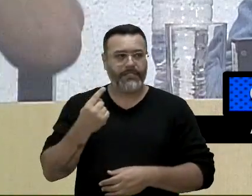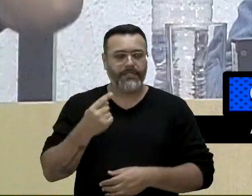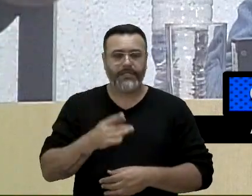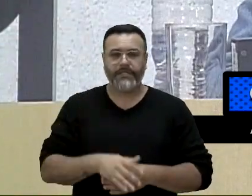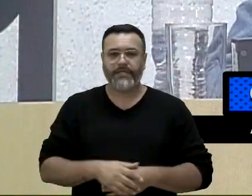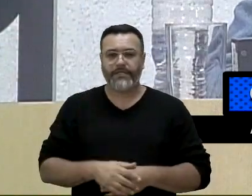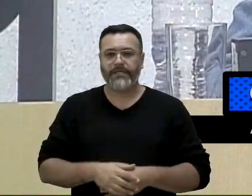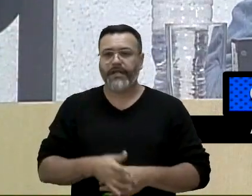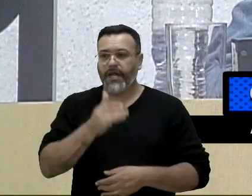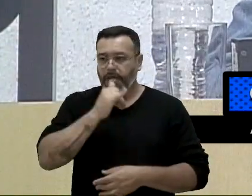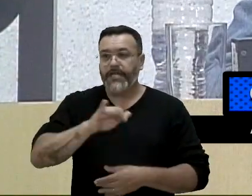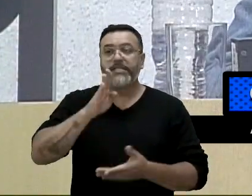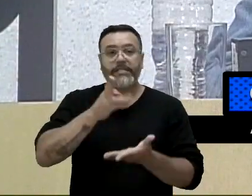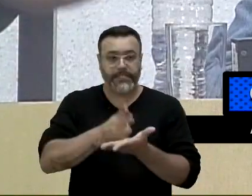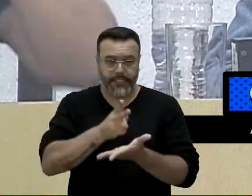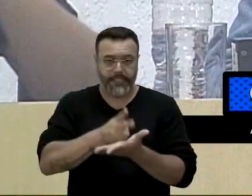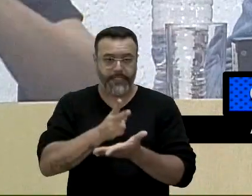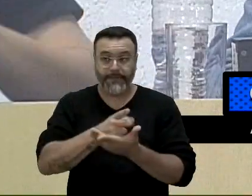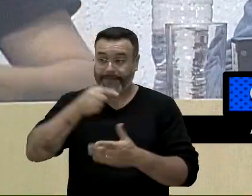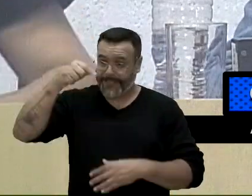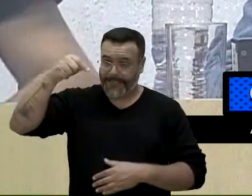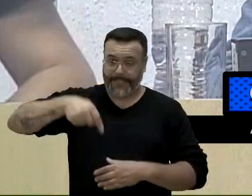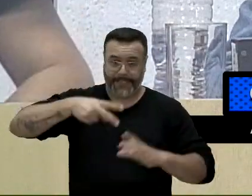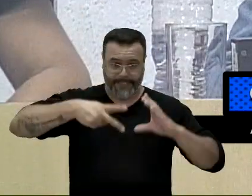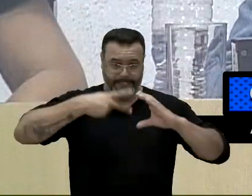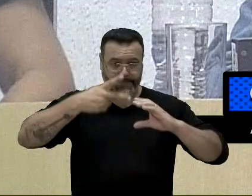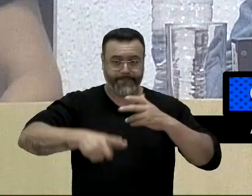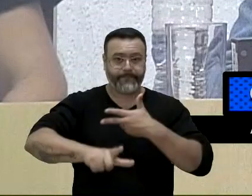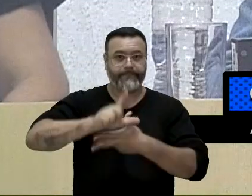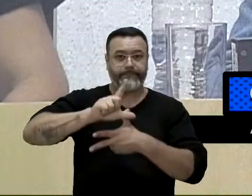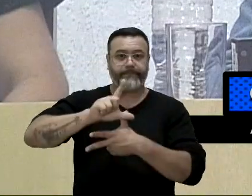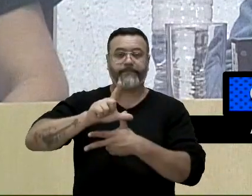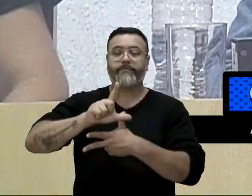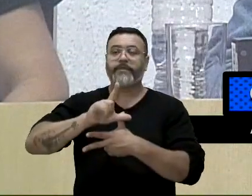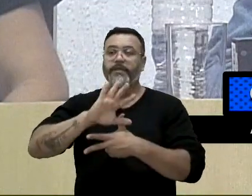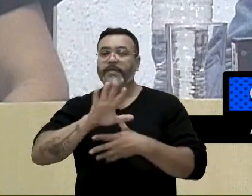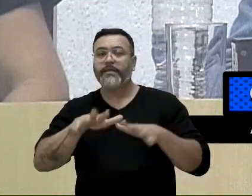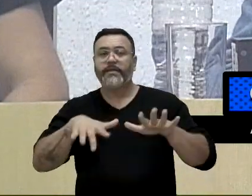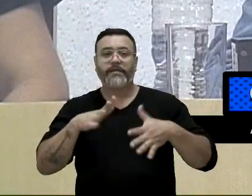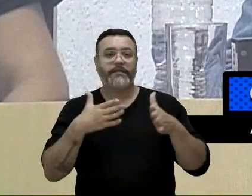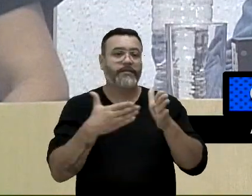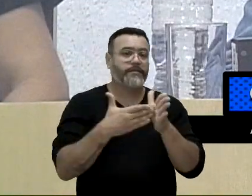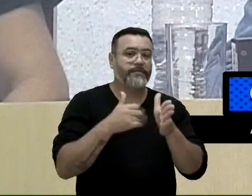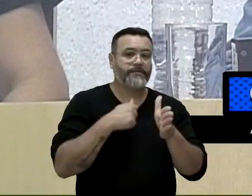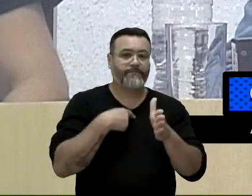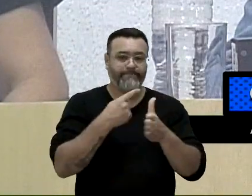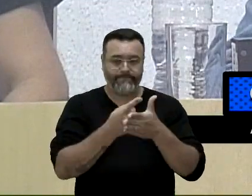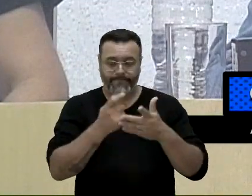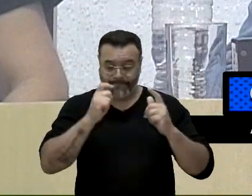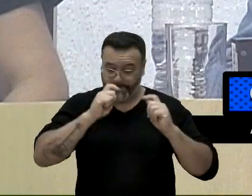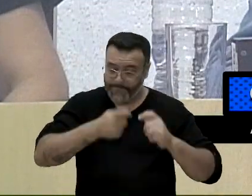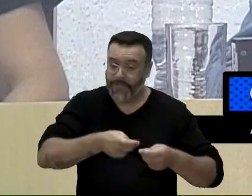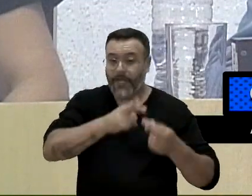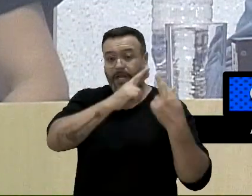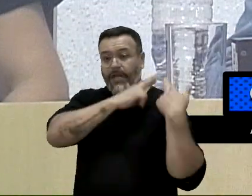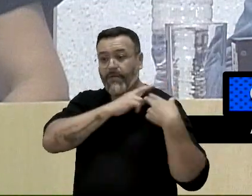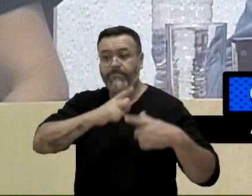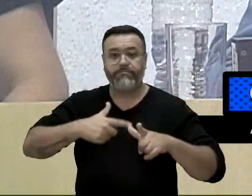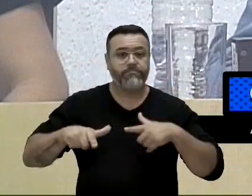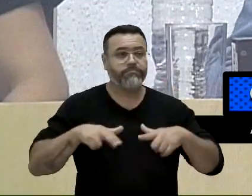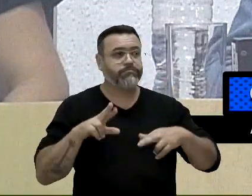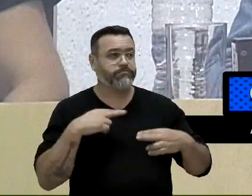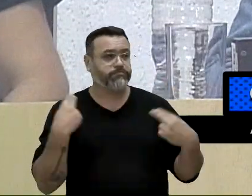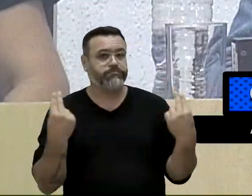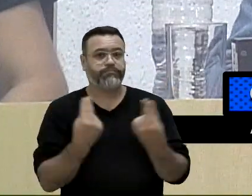frisar que aqui na Casa Legislativa, muitas vezes a gente fica limitado dentro da competência do nosso trabalho no que fazer